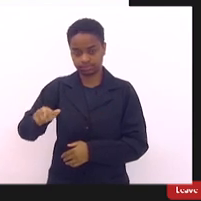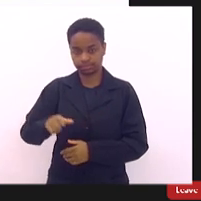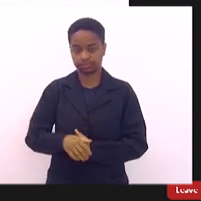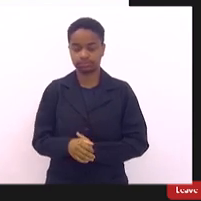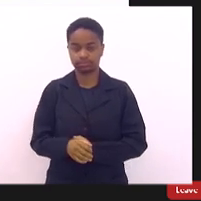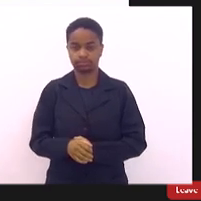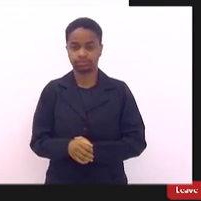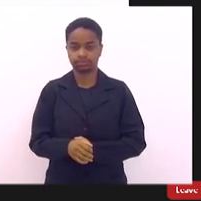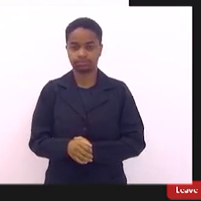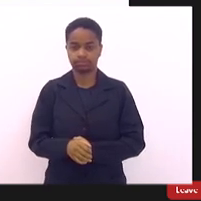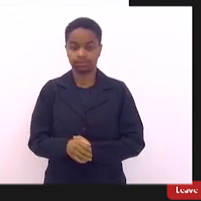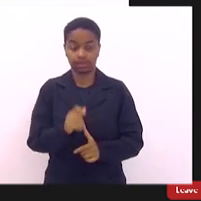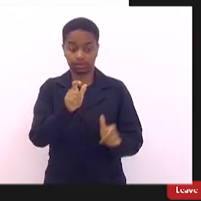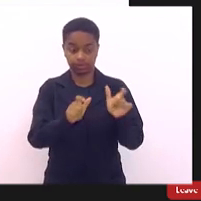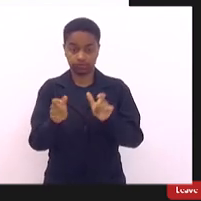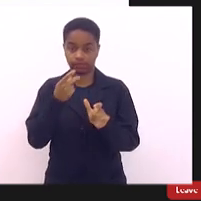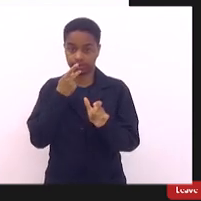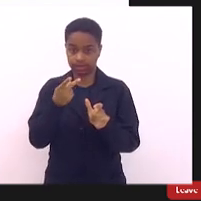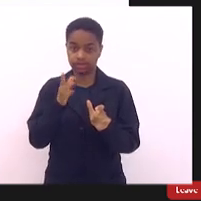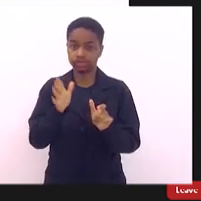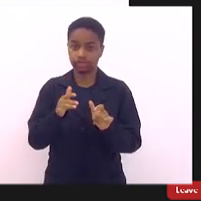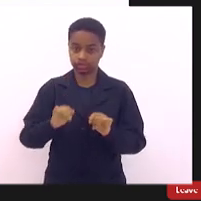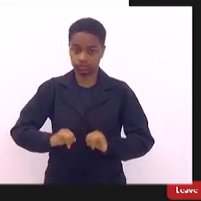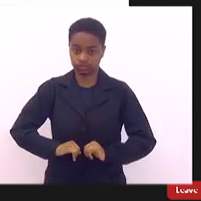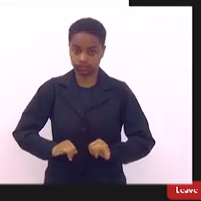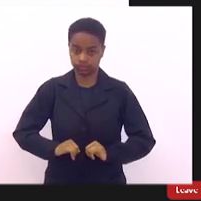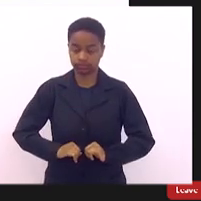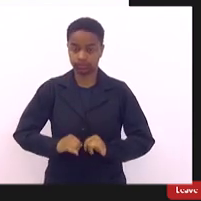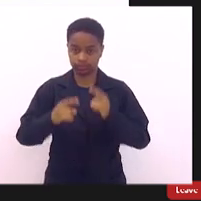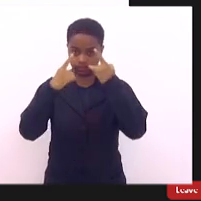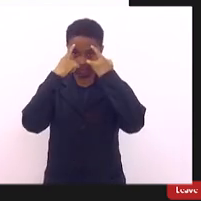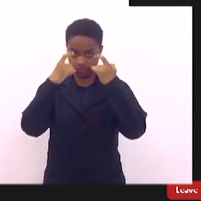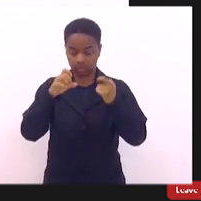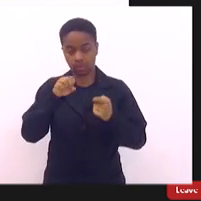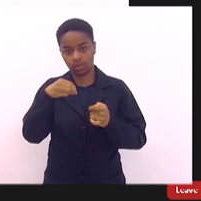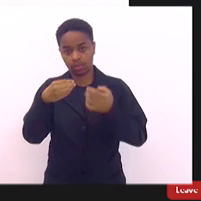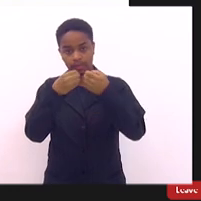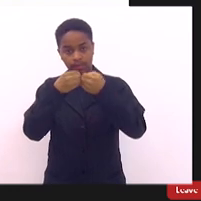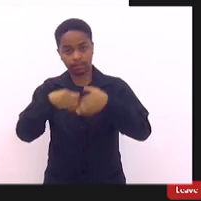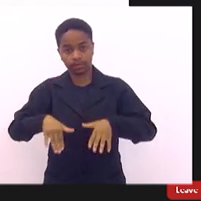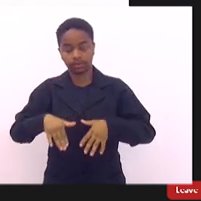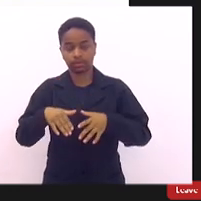as pessoas que declararam que já sofreram, né, algum dano online.